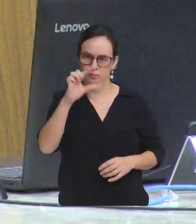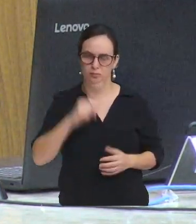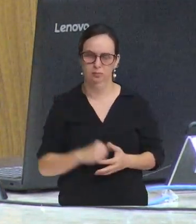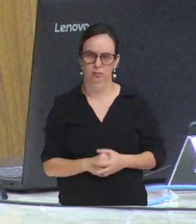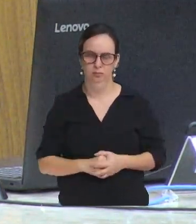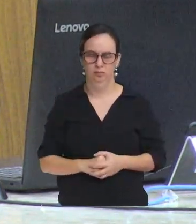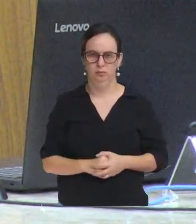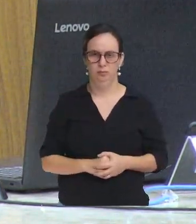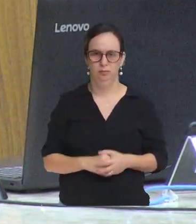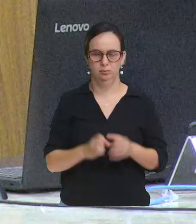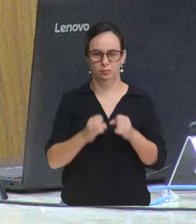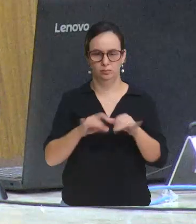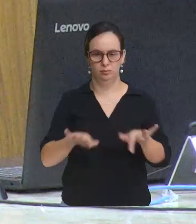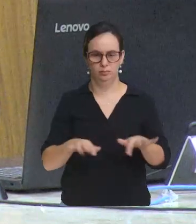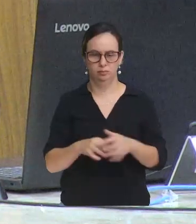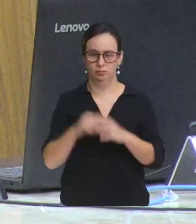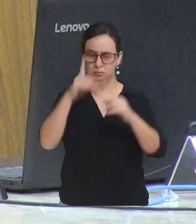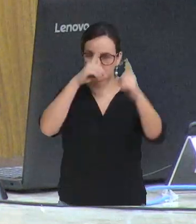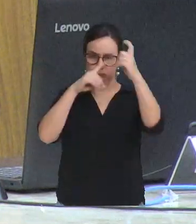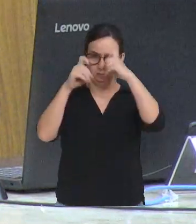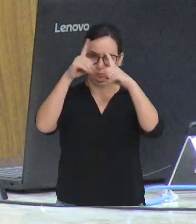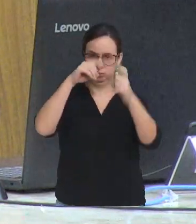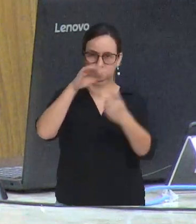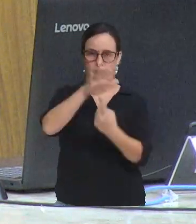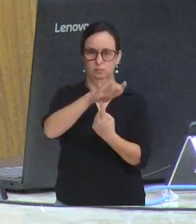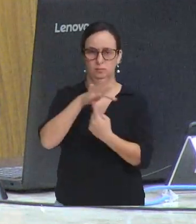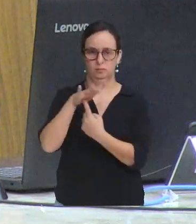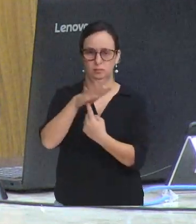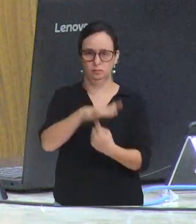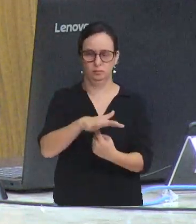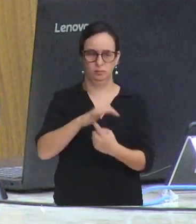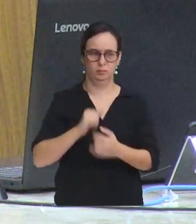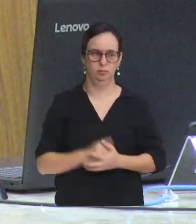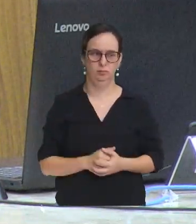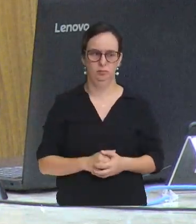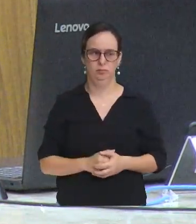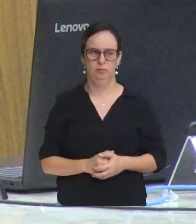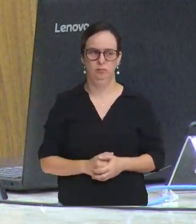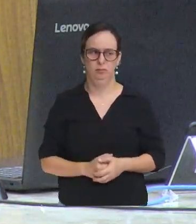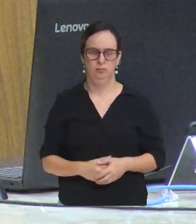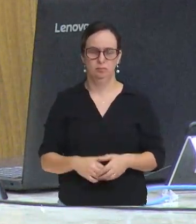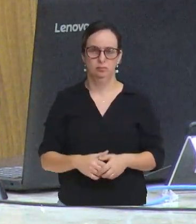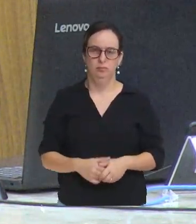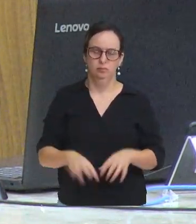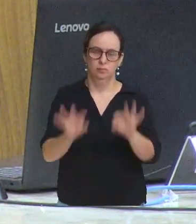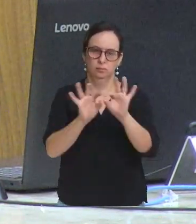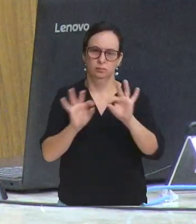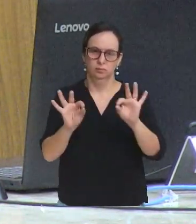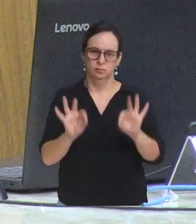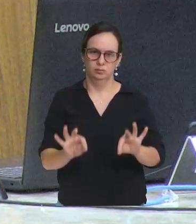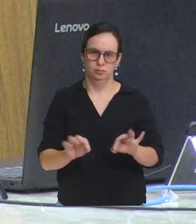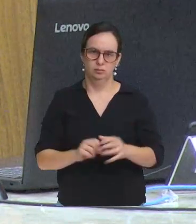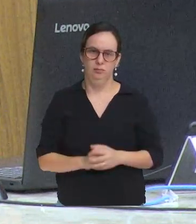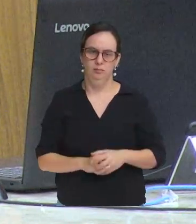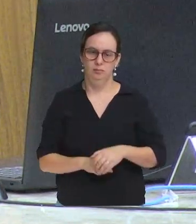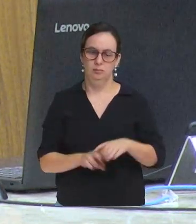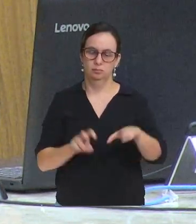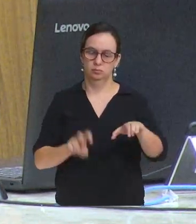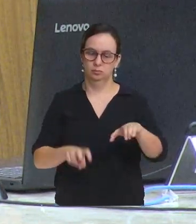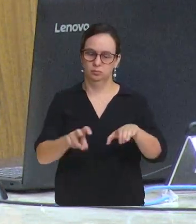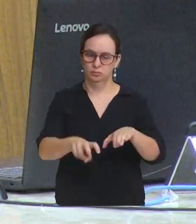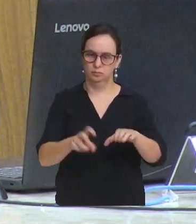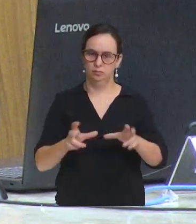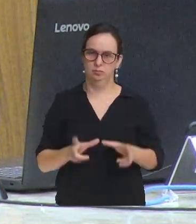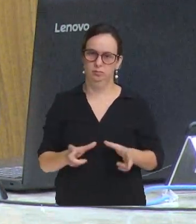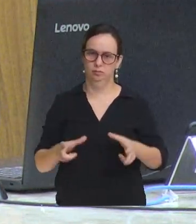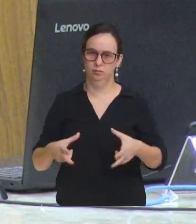ambiente. É um projeto aí da mesa da Câmara Municipal, que teve aí o acolhimento do